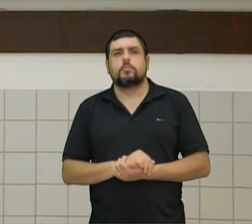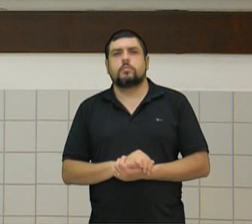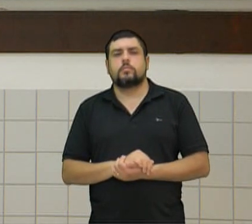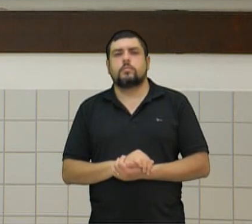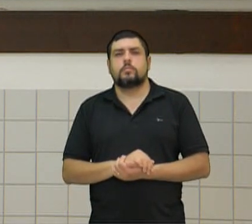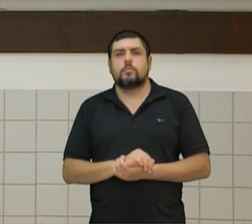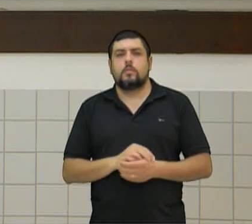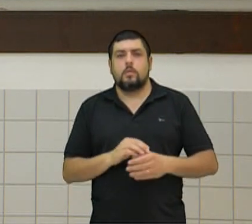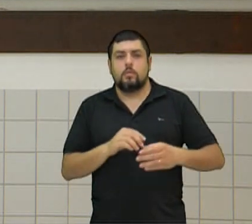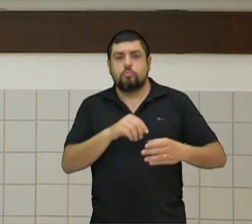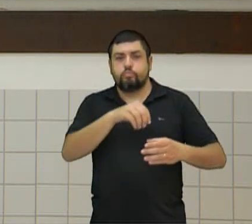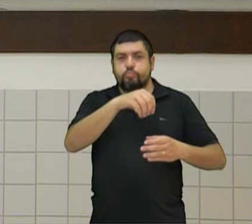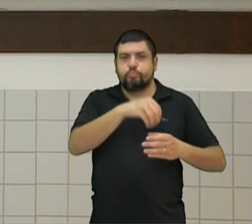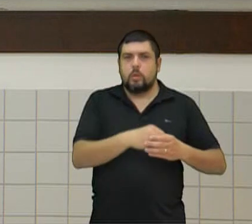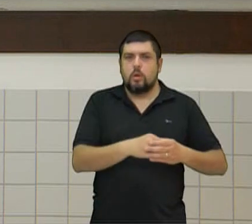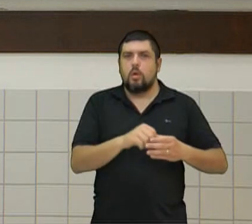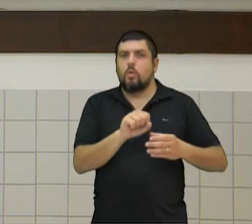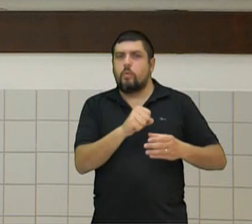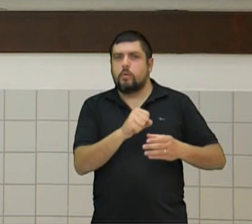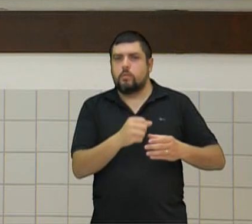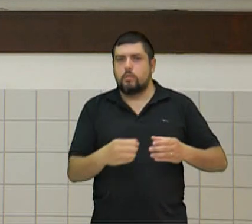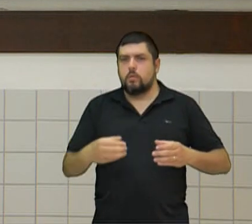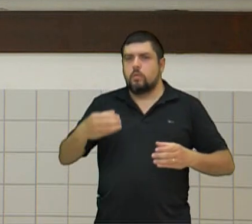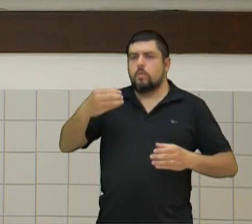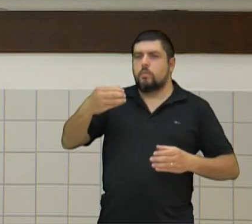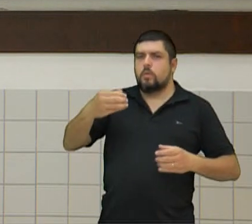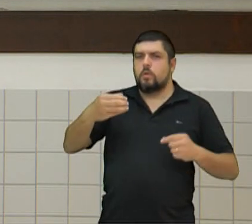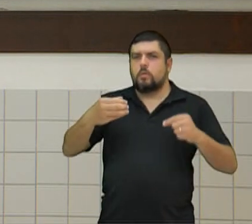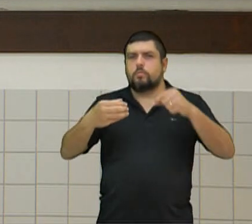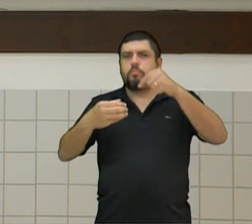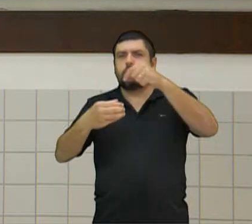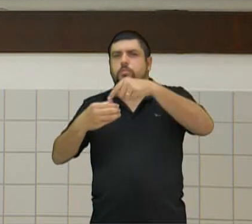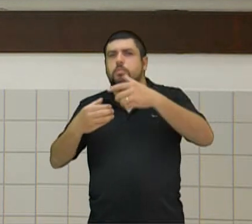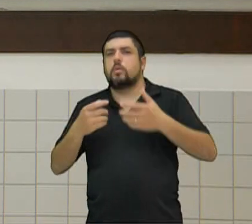E agora eu vou colocar umas bolinhas aqui. Veja que interessante.